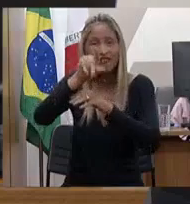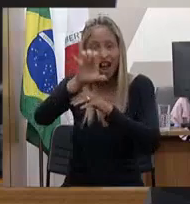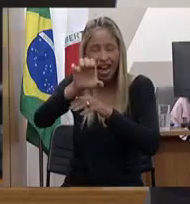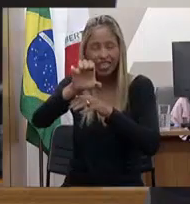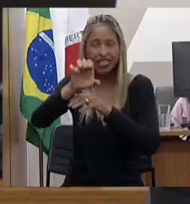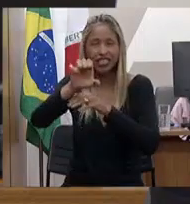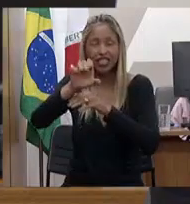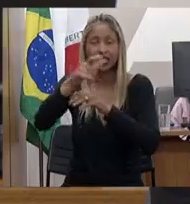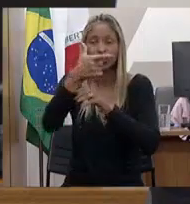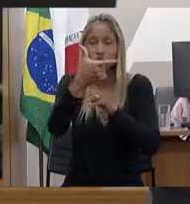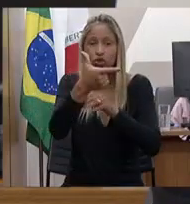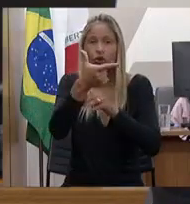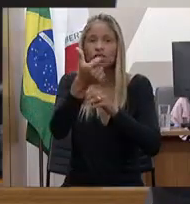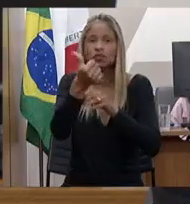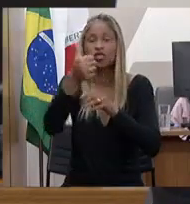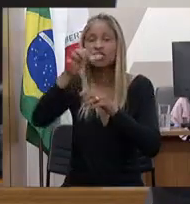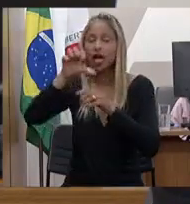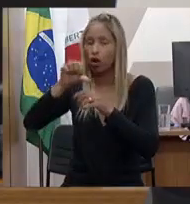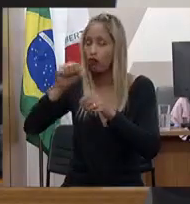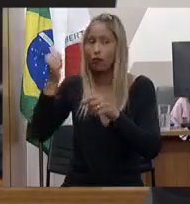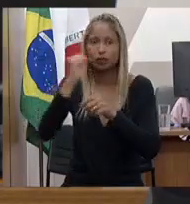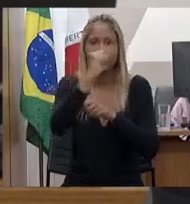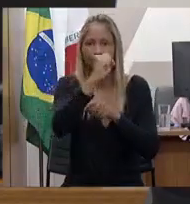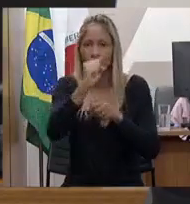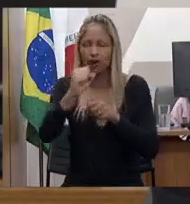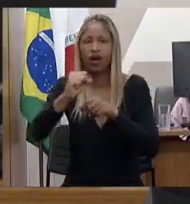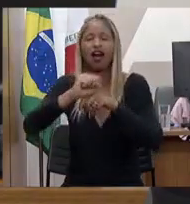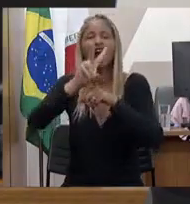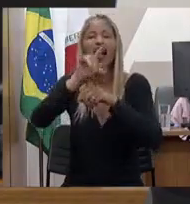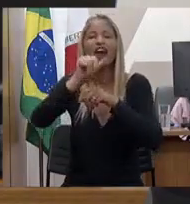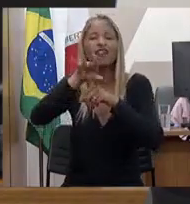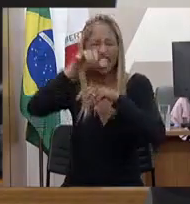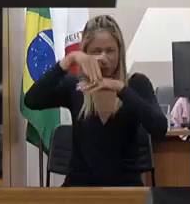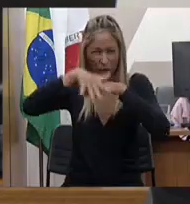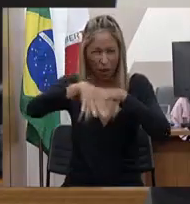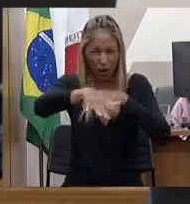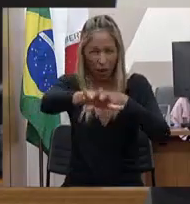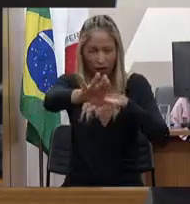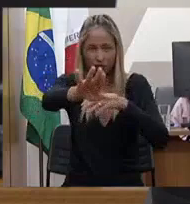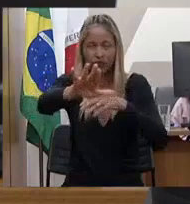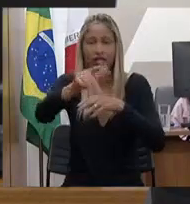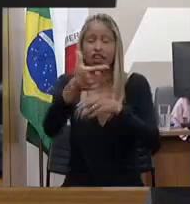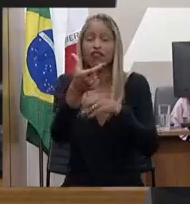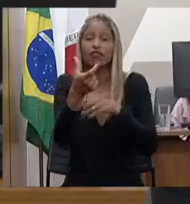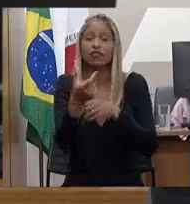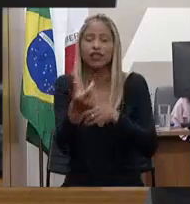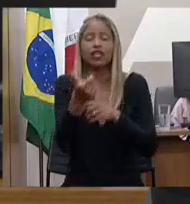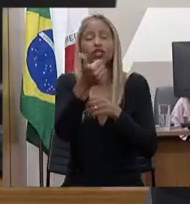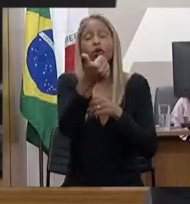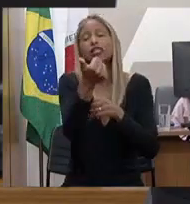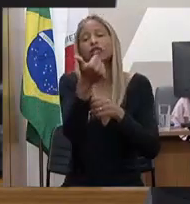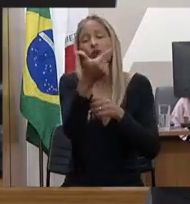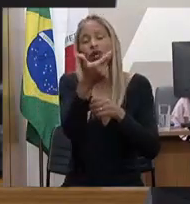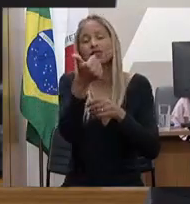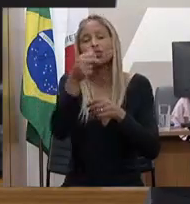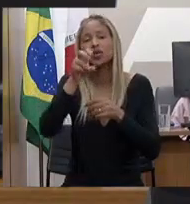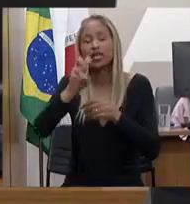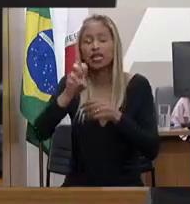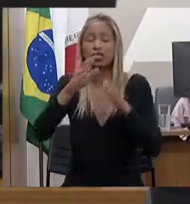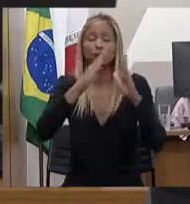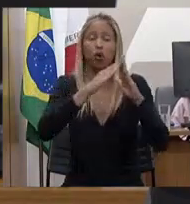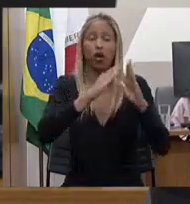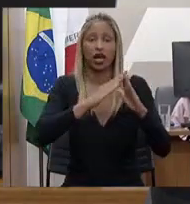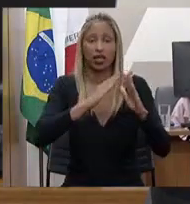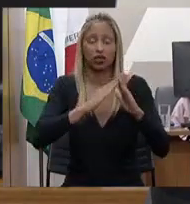de 2019 e a Vale samarque bhp assassinou 20 pessoas em 2015 a moradores